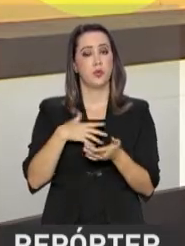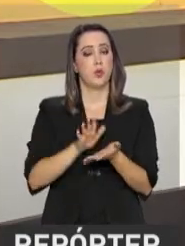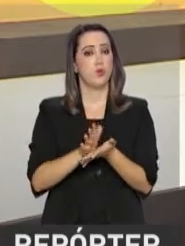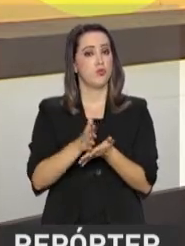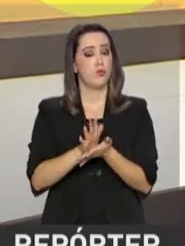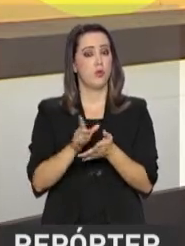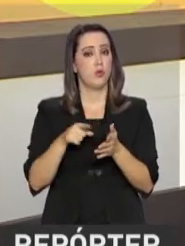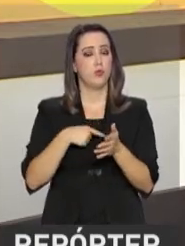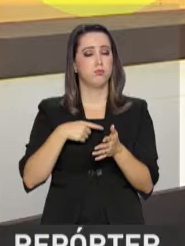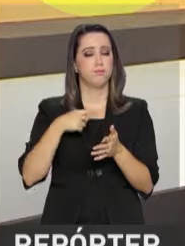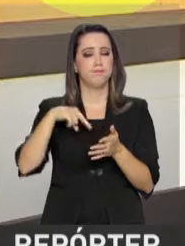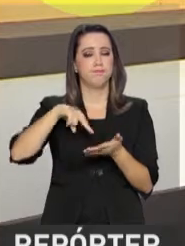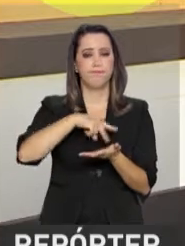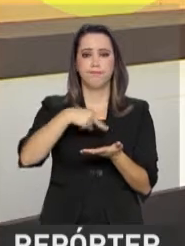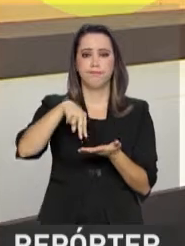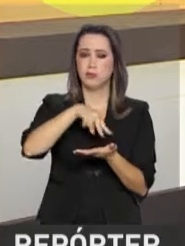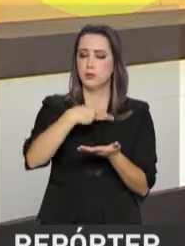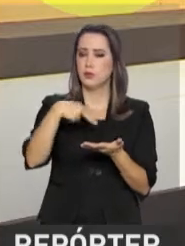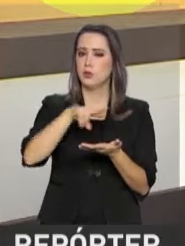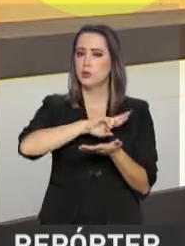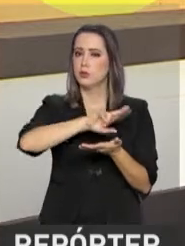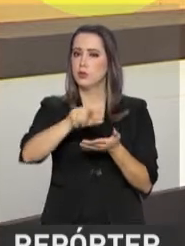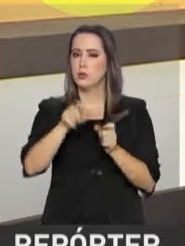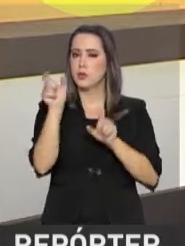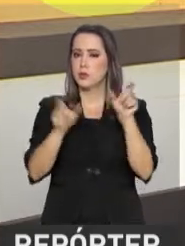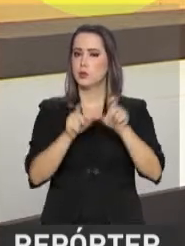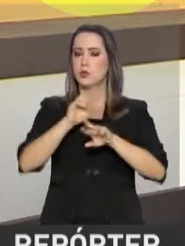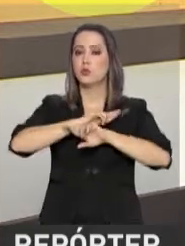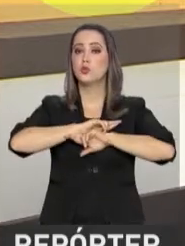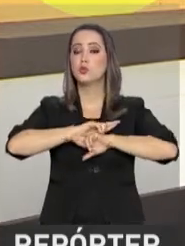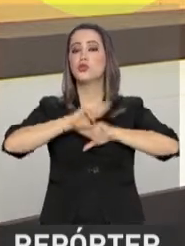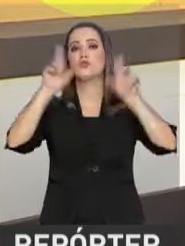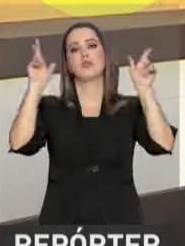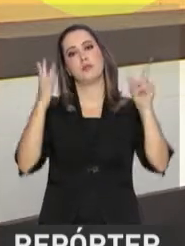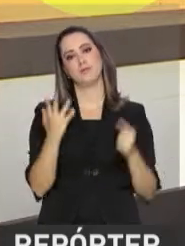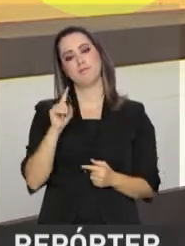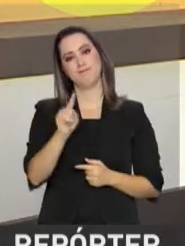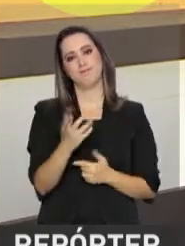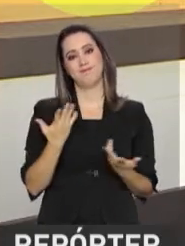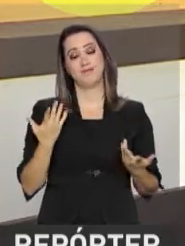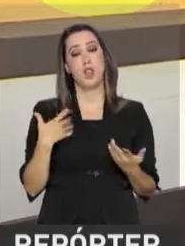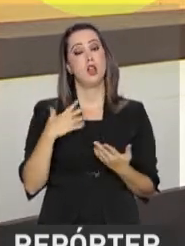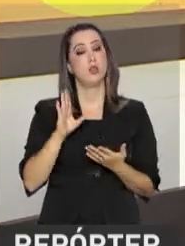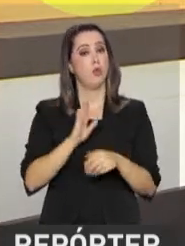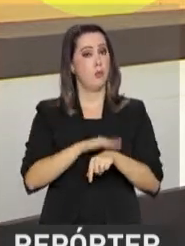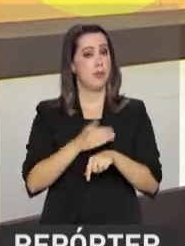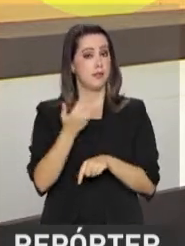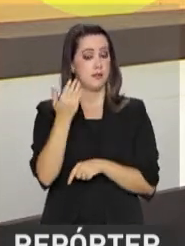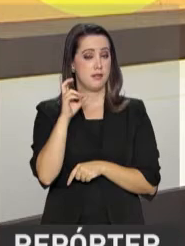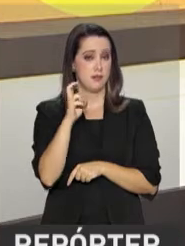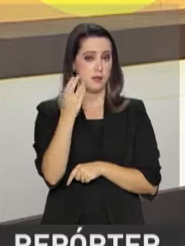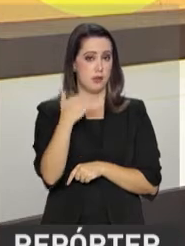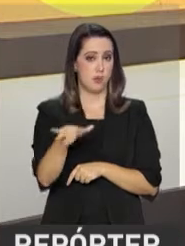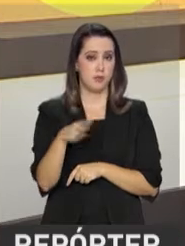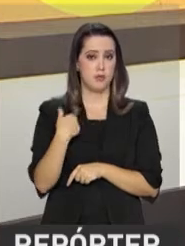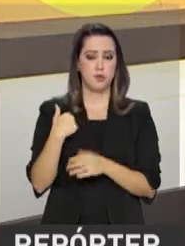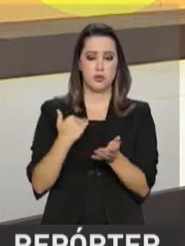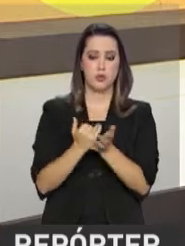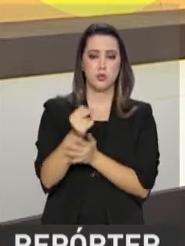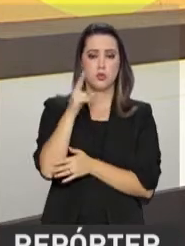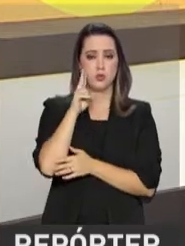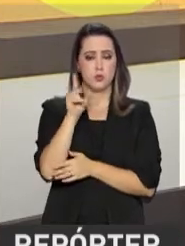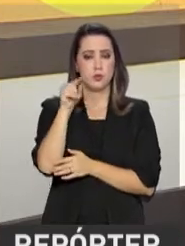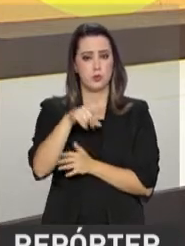entre outros nomes artistas e personalidades essa semana está marcada para daqui a pouco às cinco e meia da tarde a gente segue acompanhando